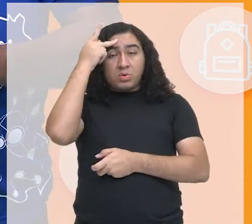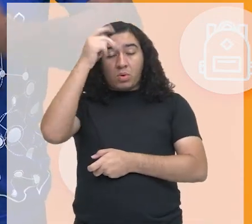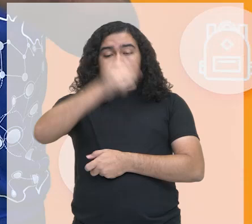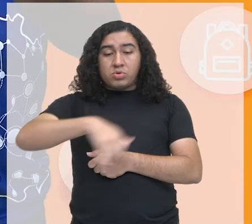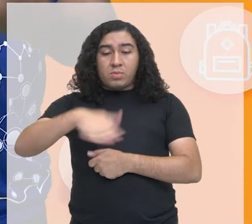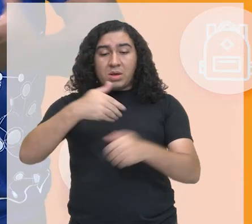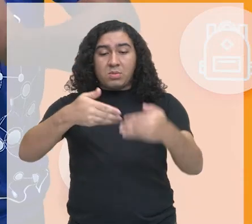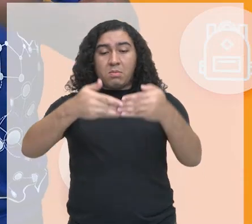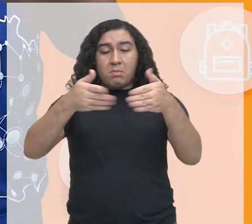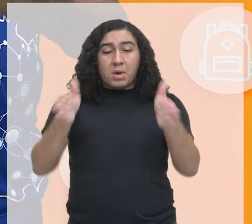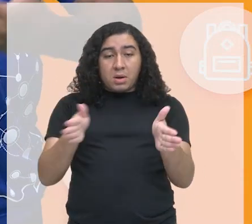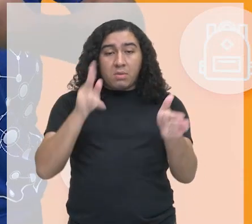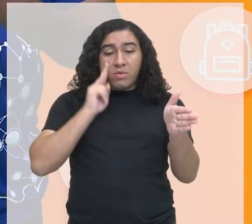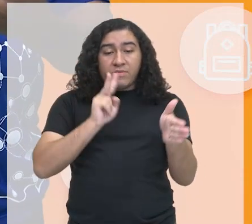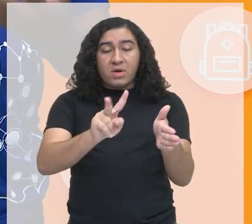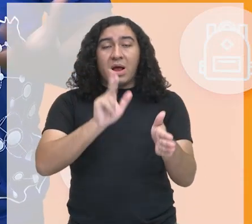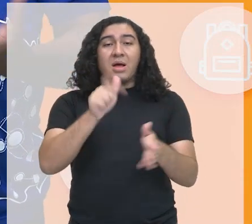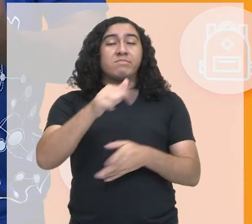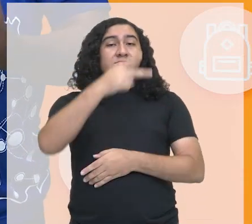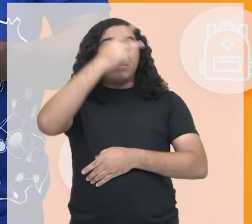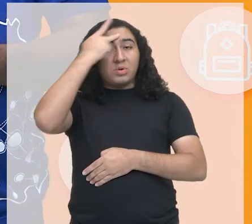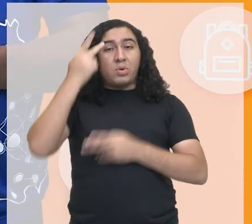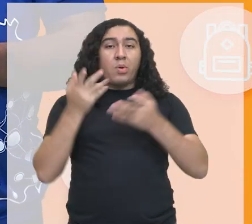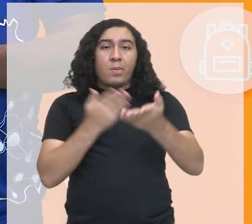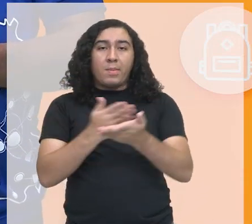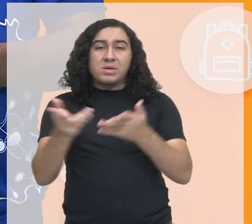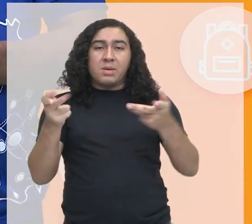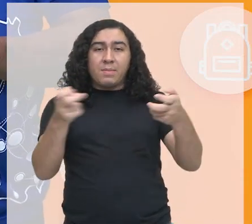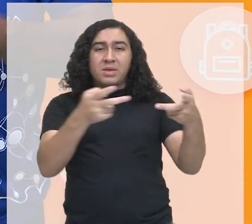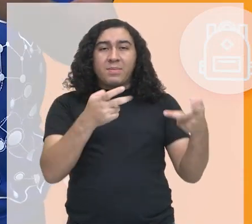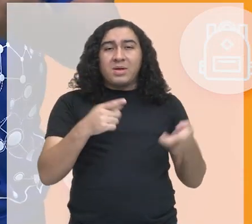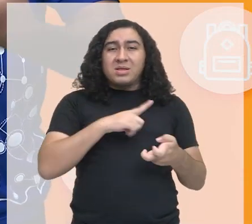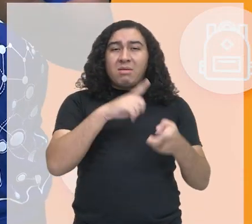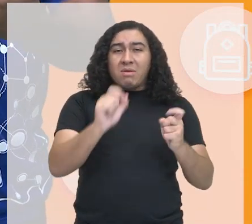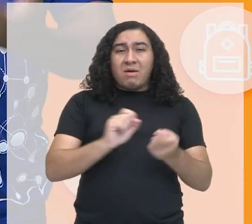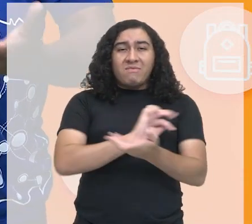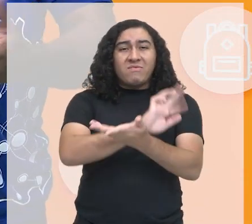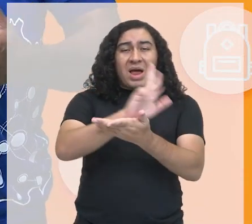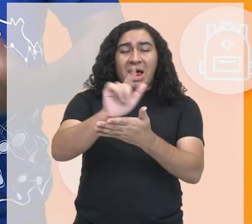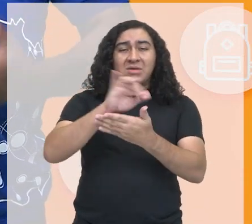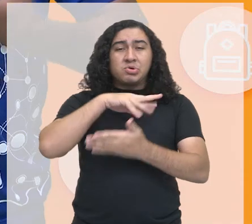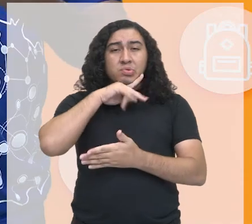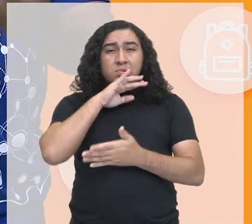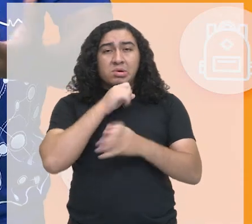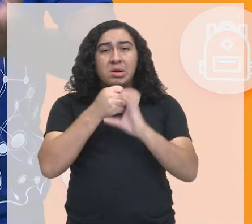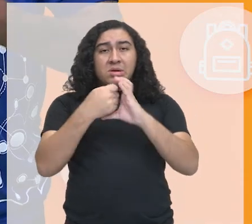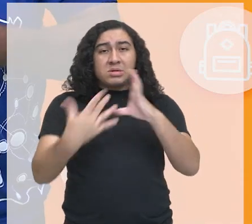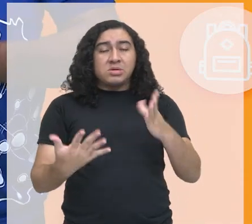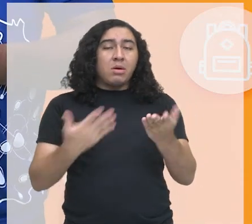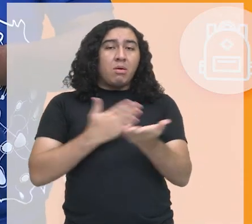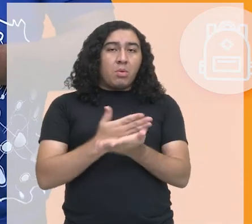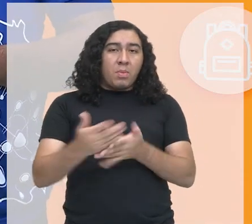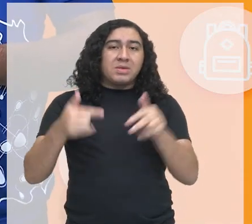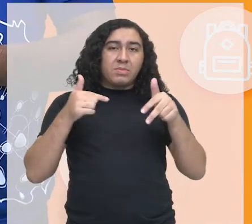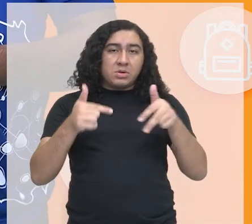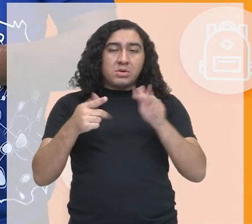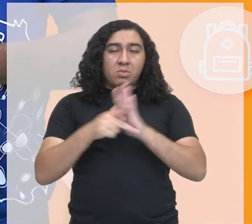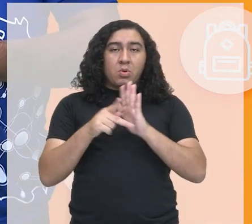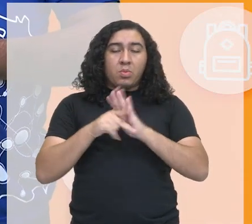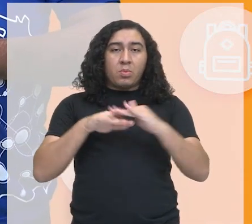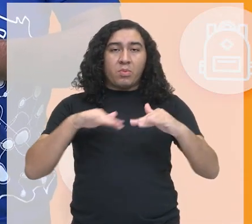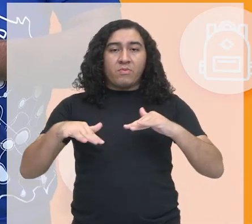fábrica, muitas pessoas vão percebendo as explorações que tem ali e começa a militância, os movimentos